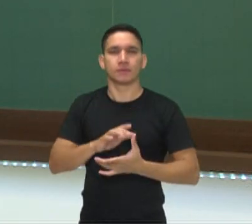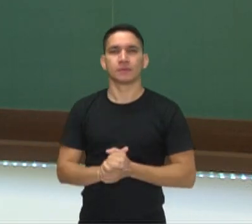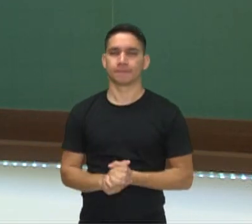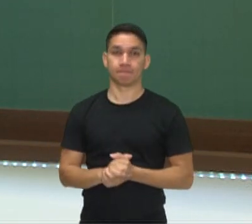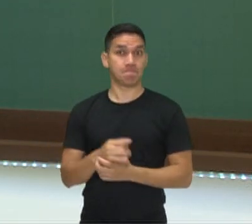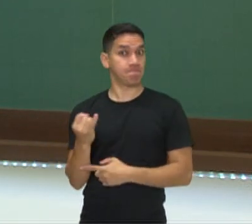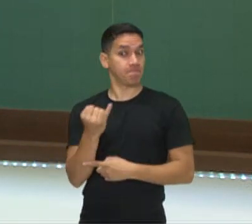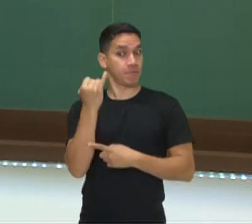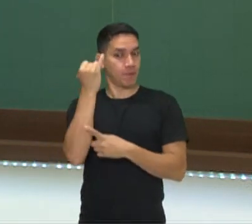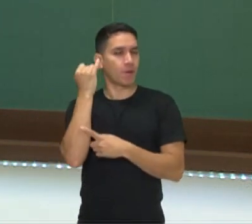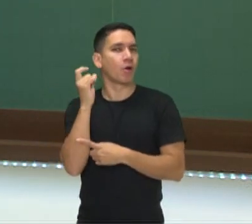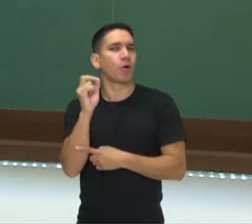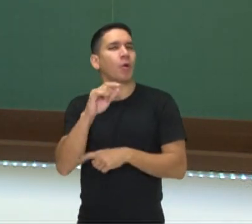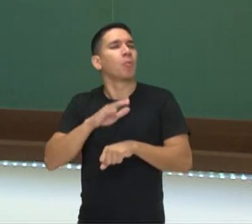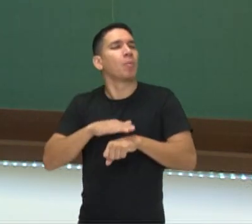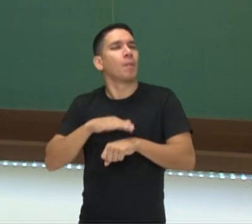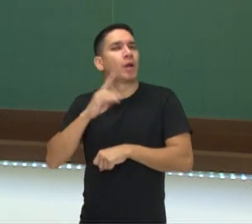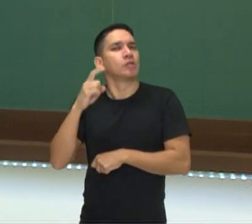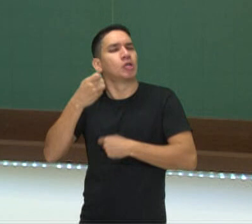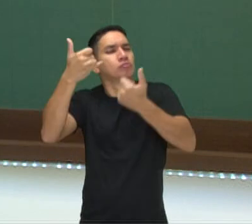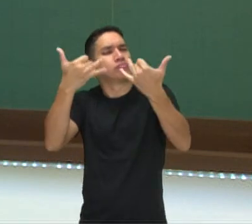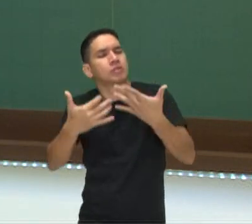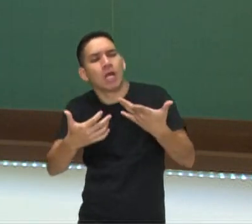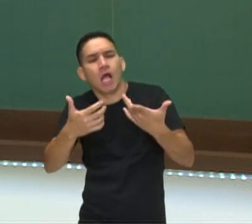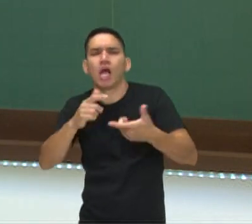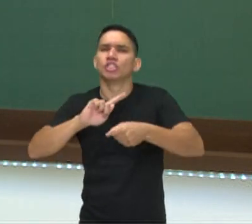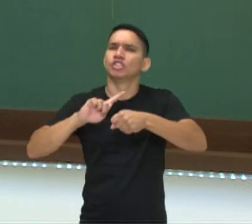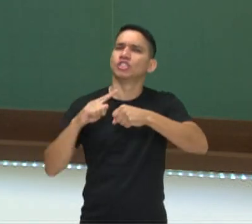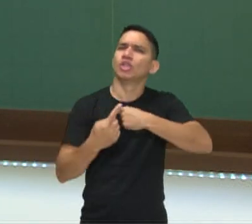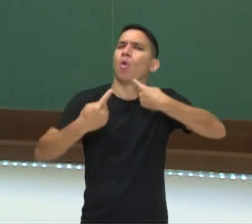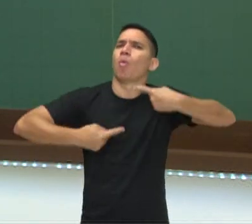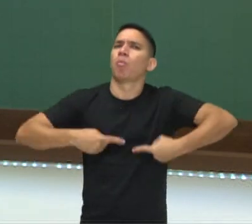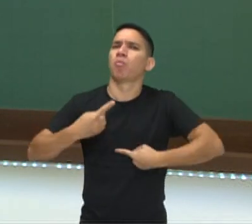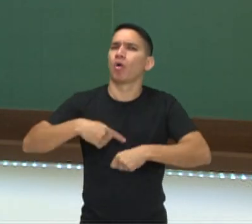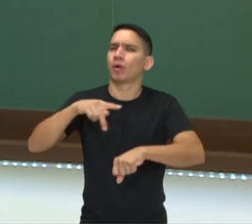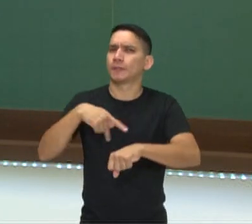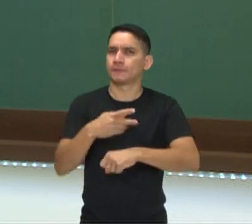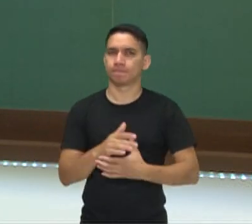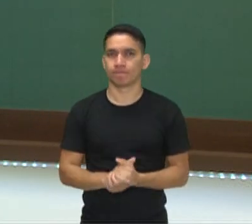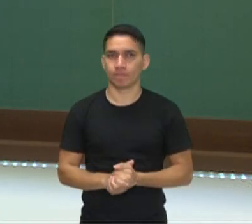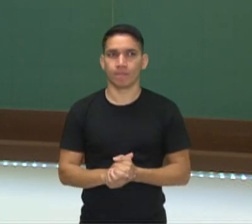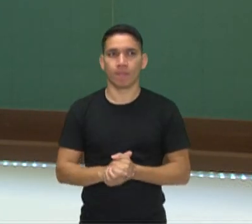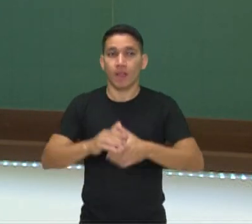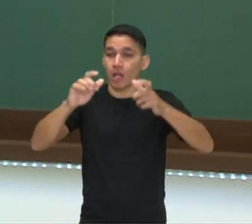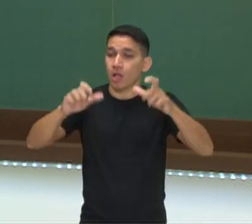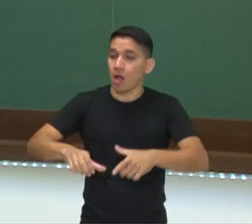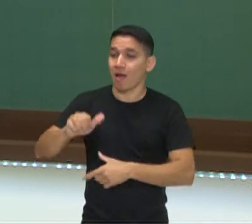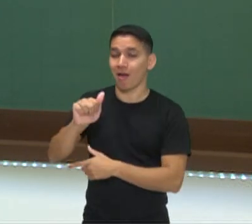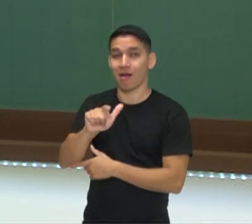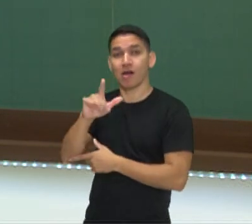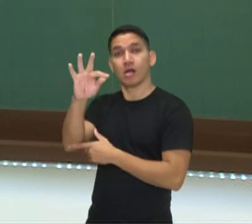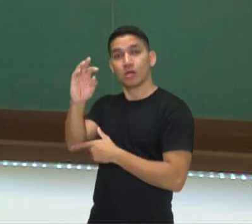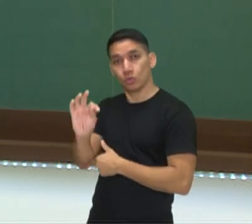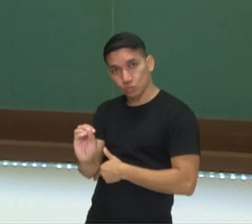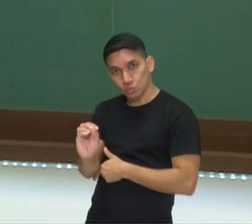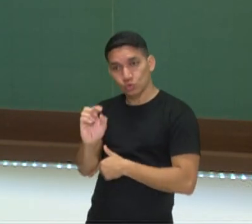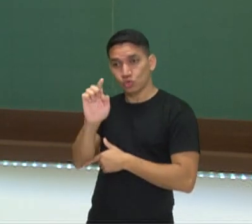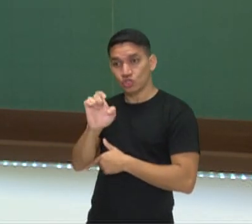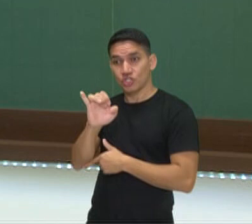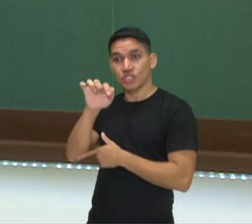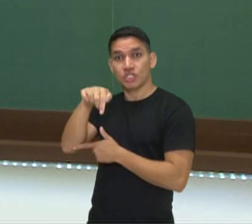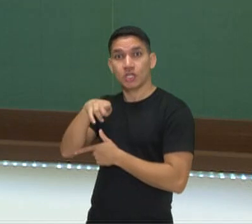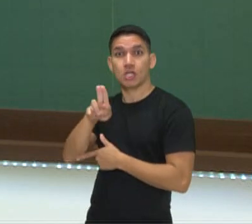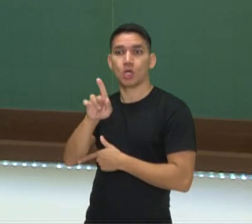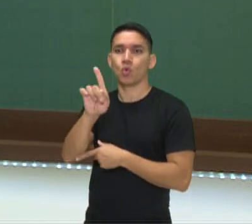muito importante quando nós pensamos a geopolítica nacional. No Alto Xingu, onde há uma grande resistência dos